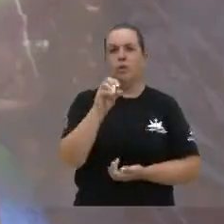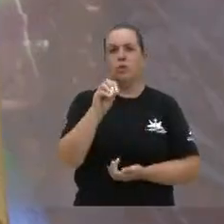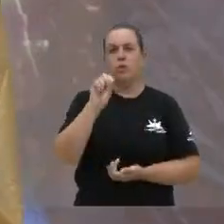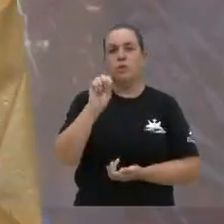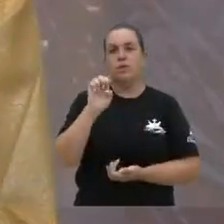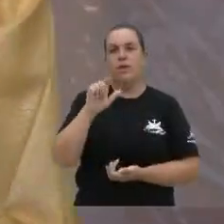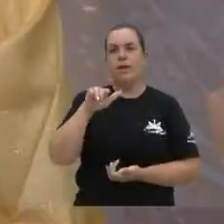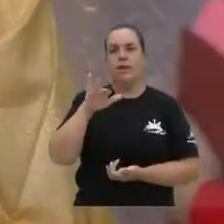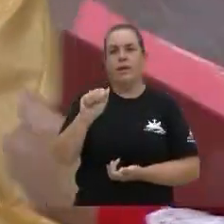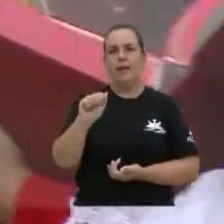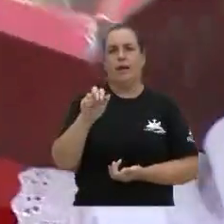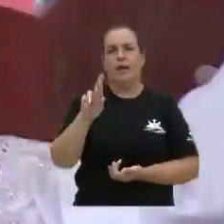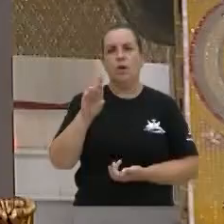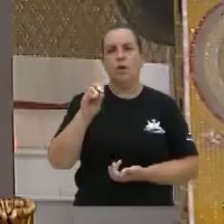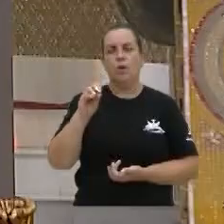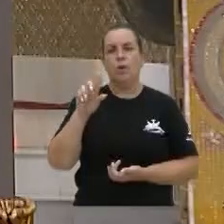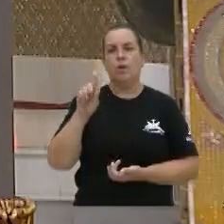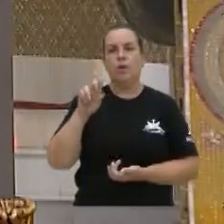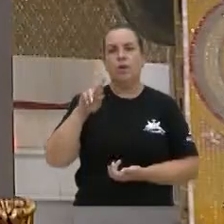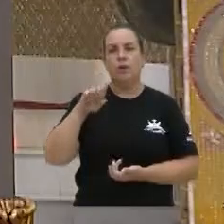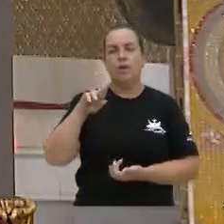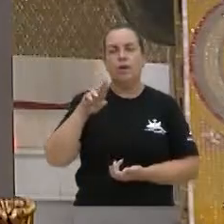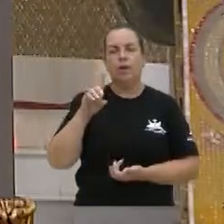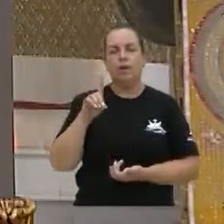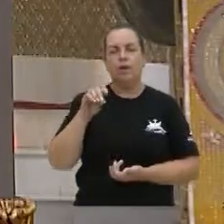Santos, Santarém, Pará.